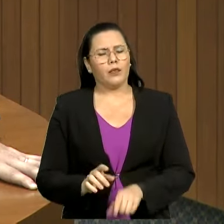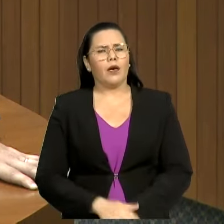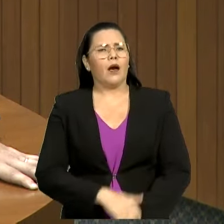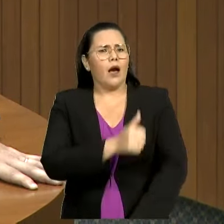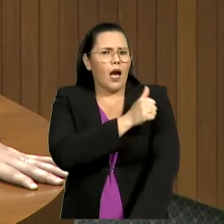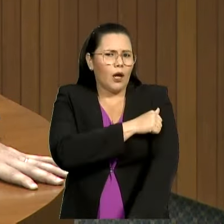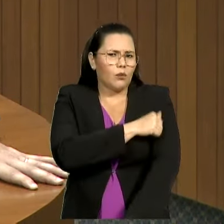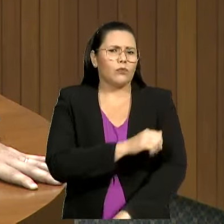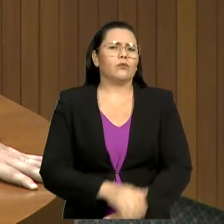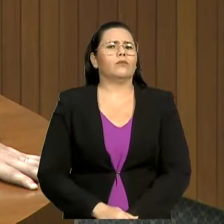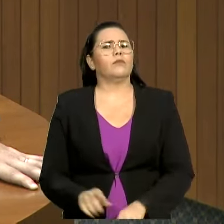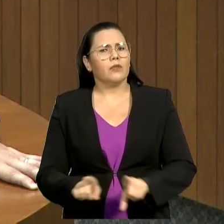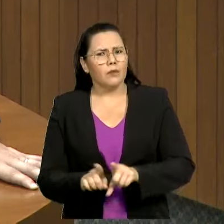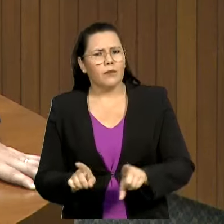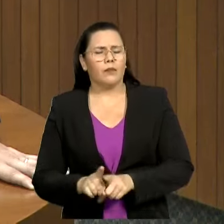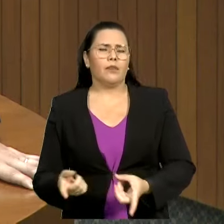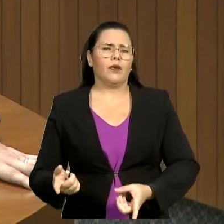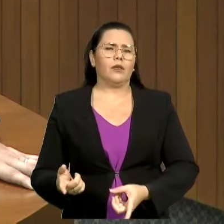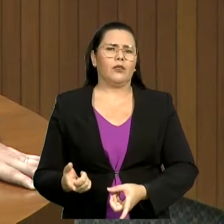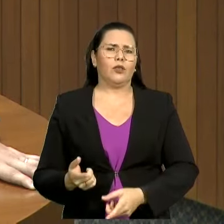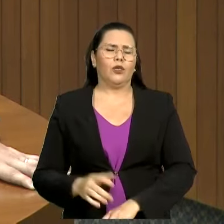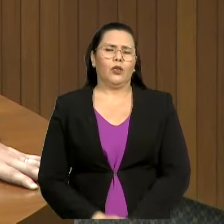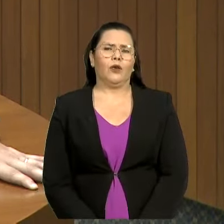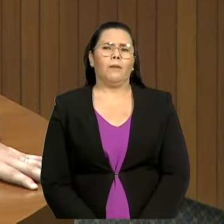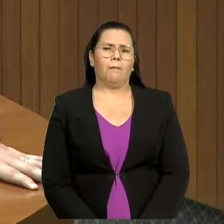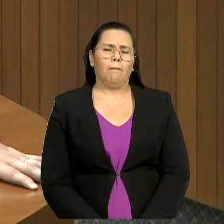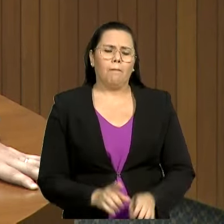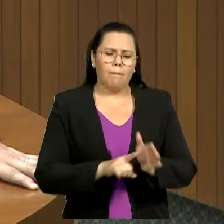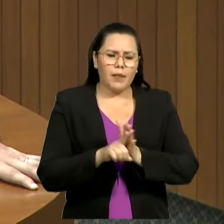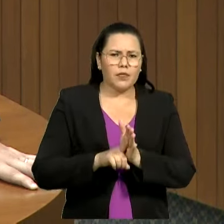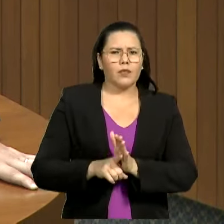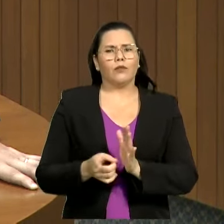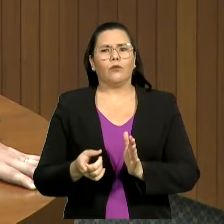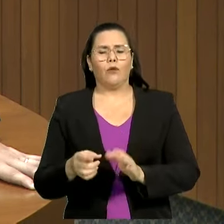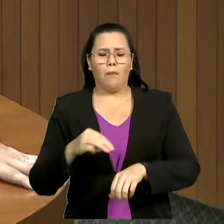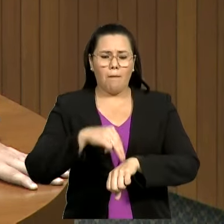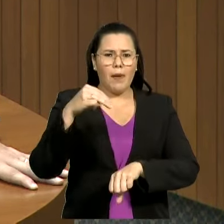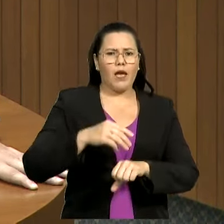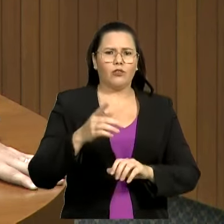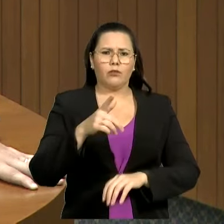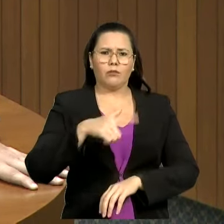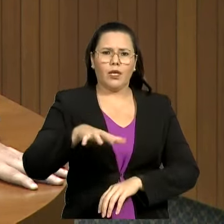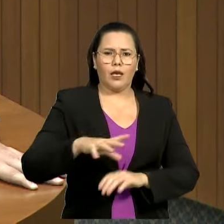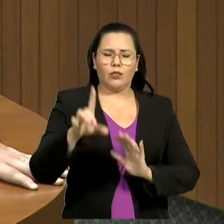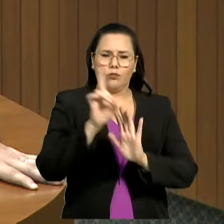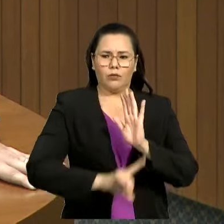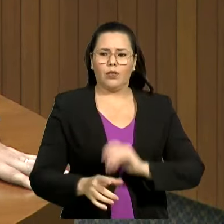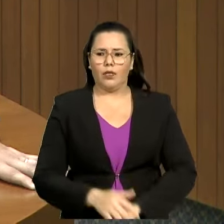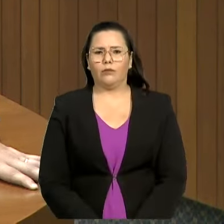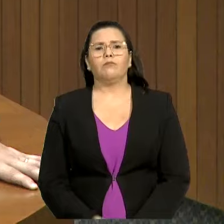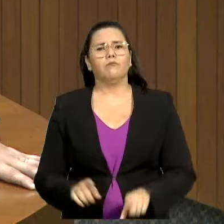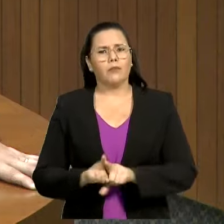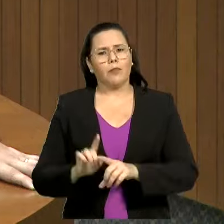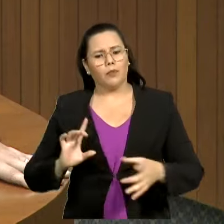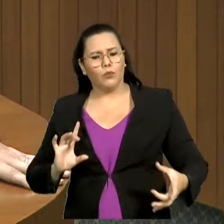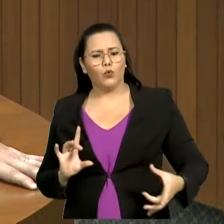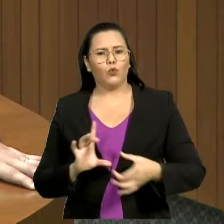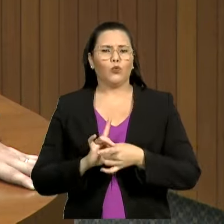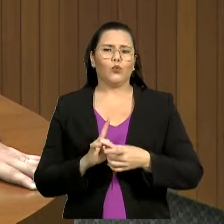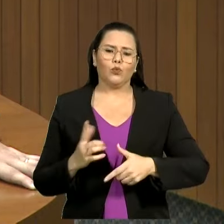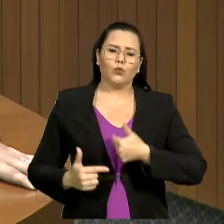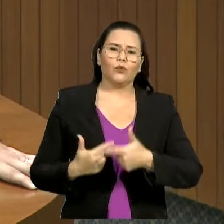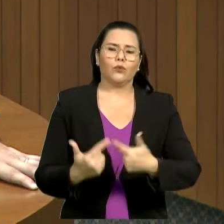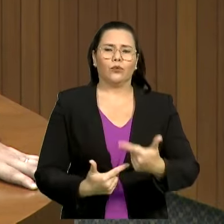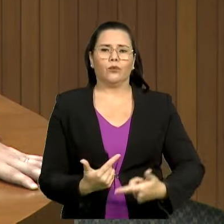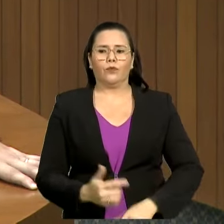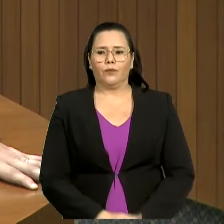federal, advogado público que é, e secretário e defensor da educação, também comprou essa briga junto conosco.